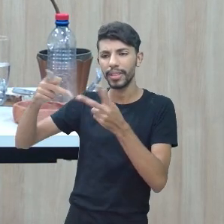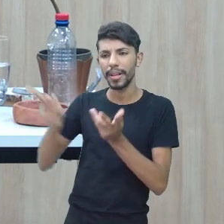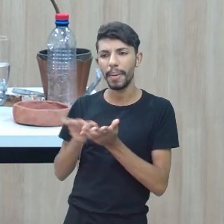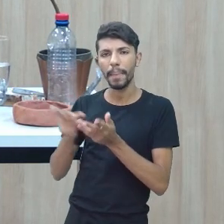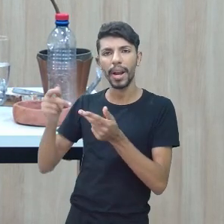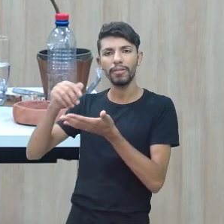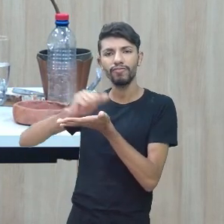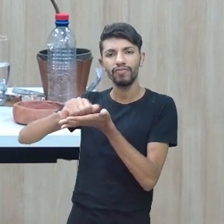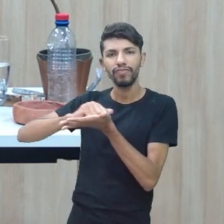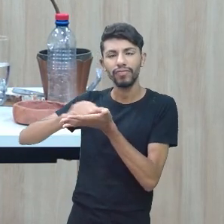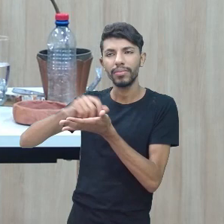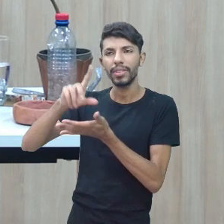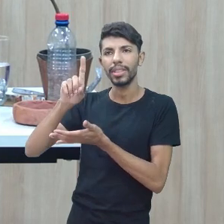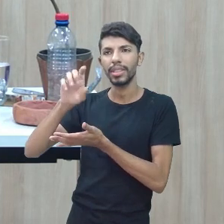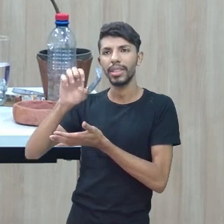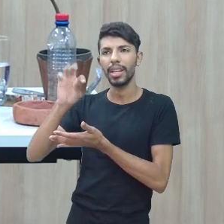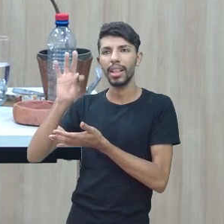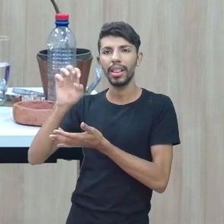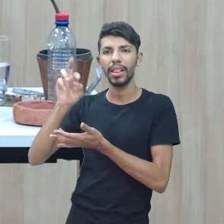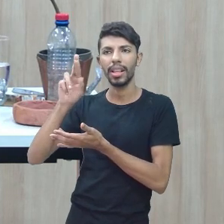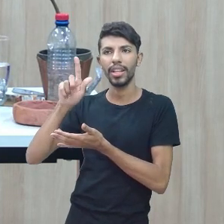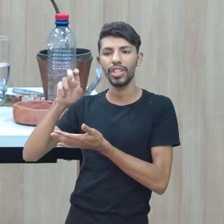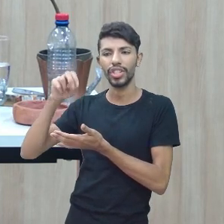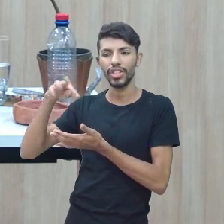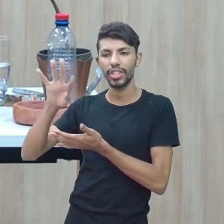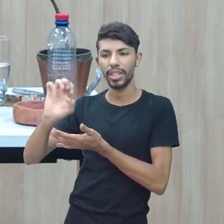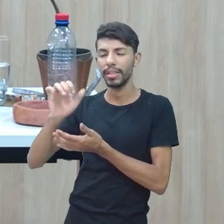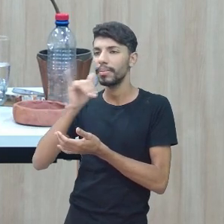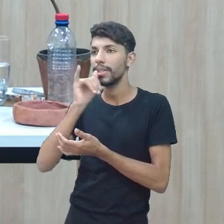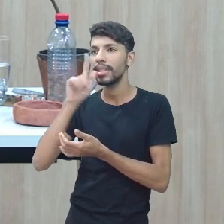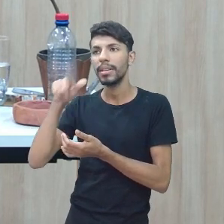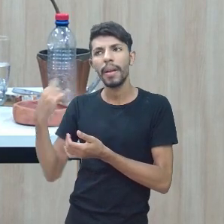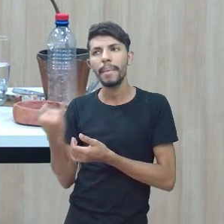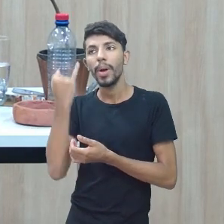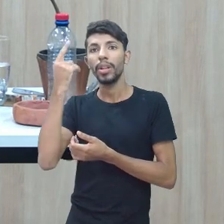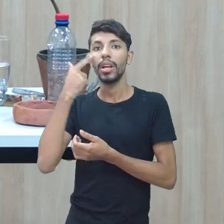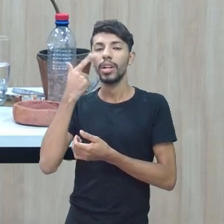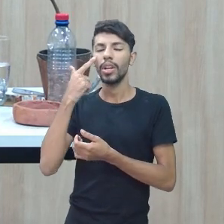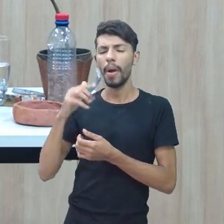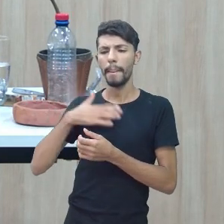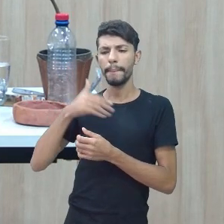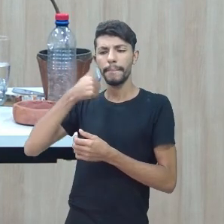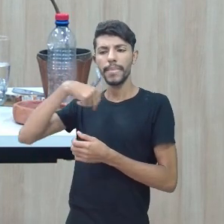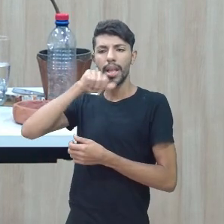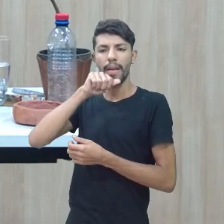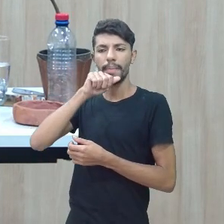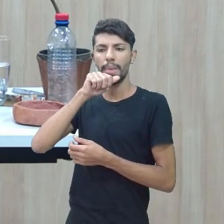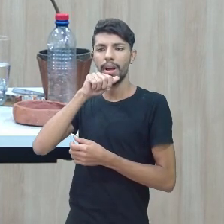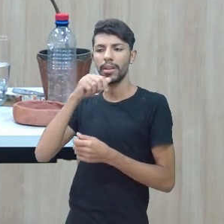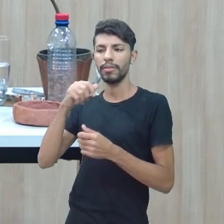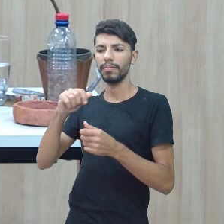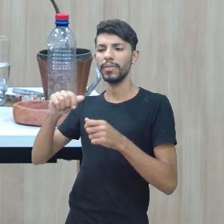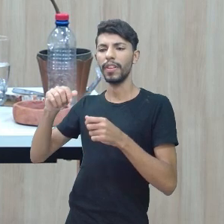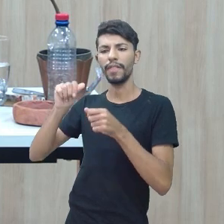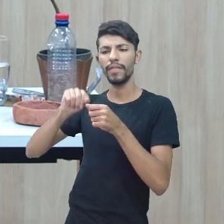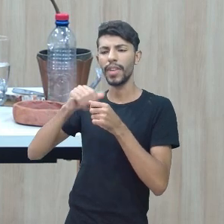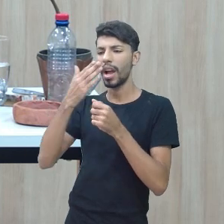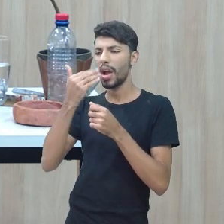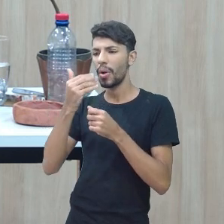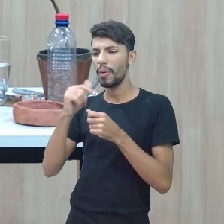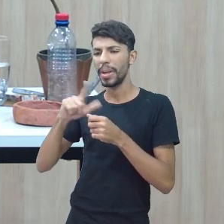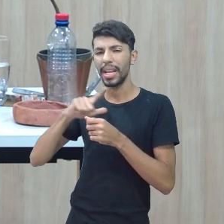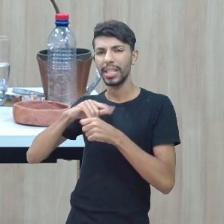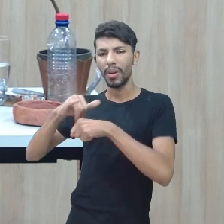Quando a minha mãe prepara um alimento gorduroso, só ele que vai limpar bem os pratos. Isso, ele é muito importante